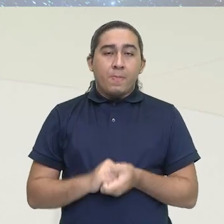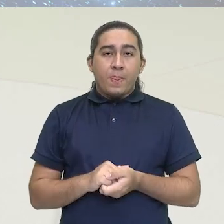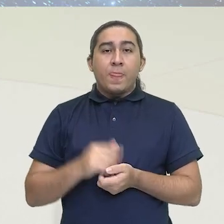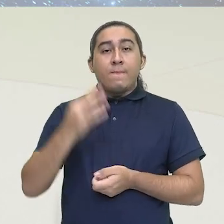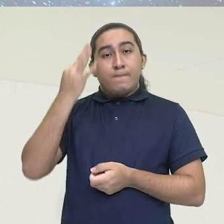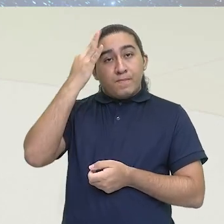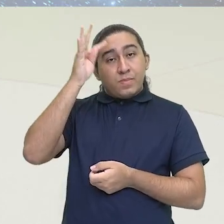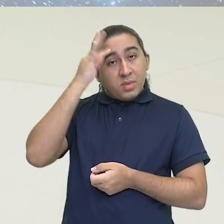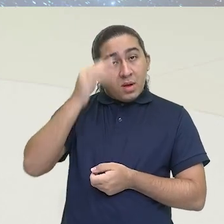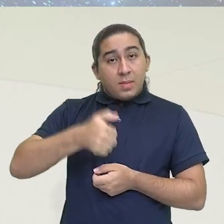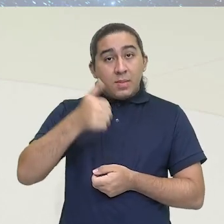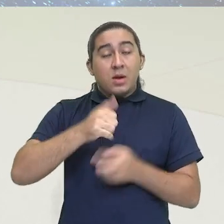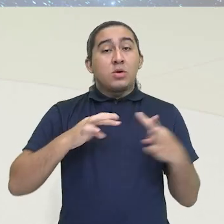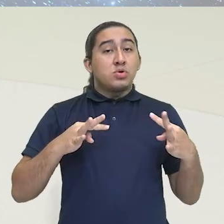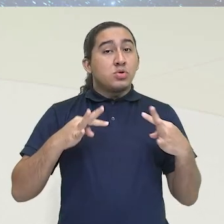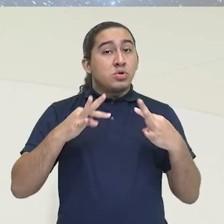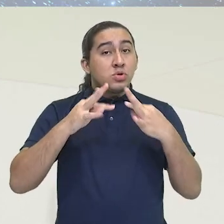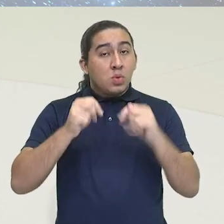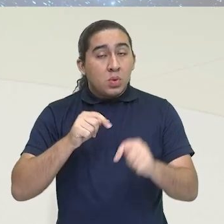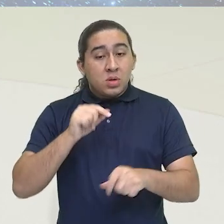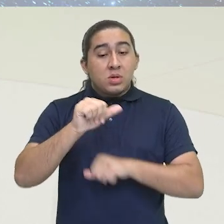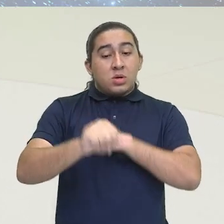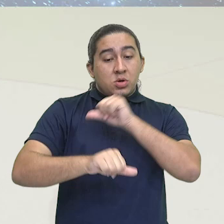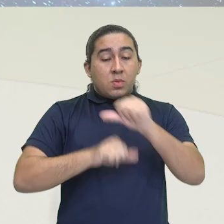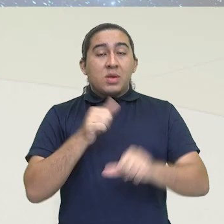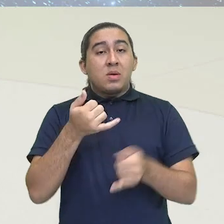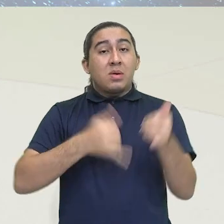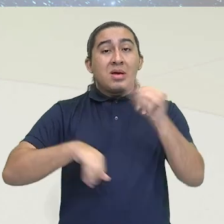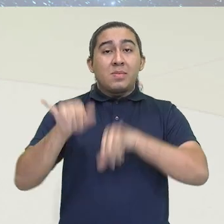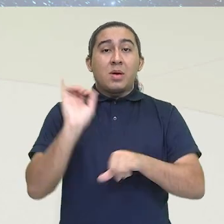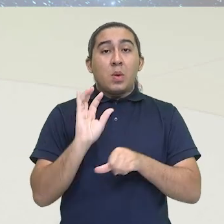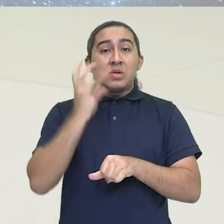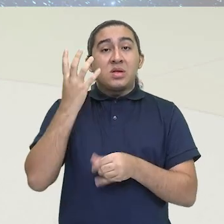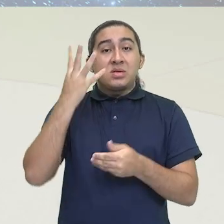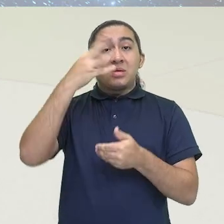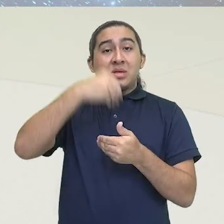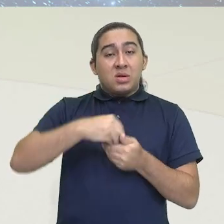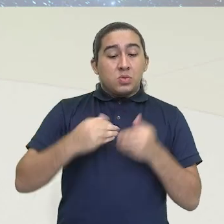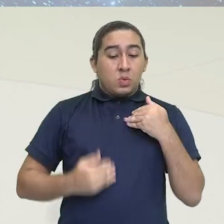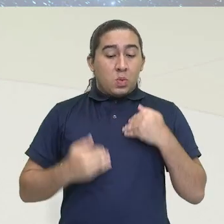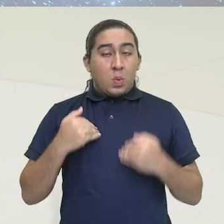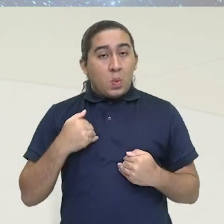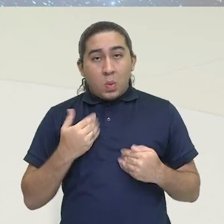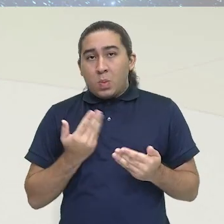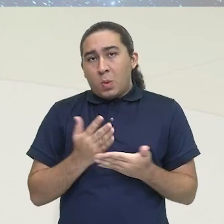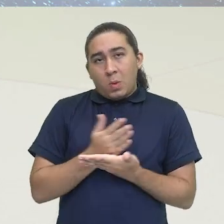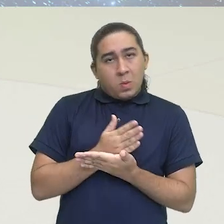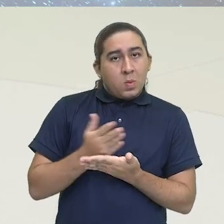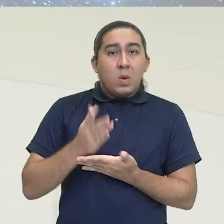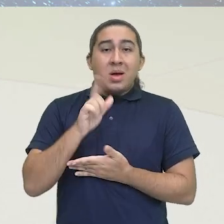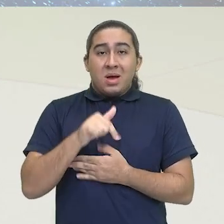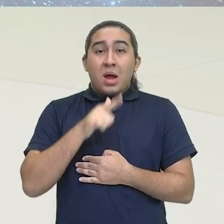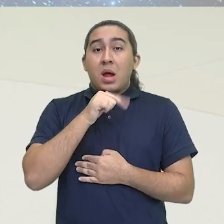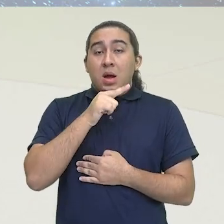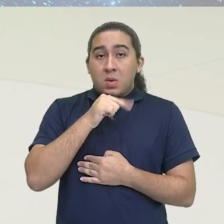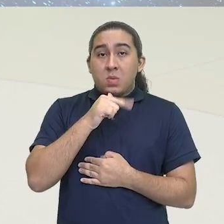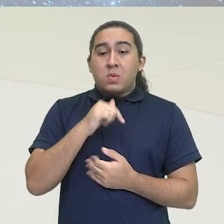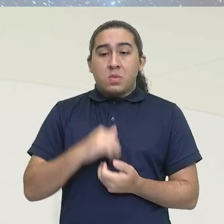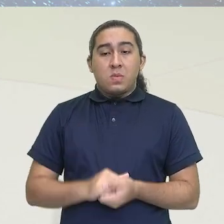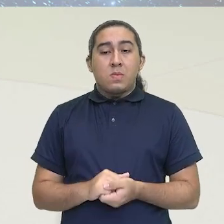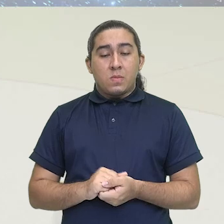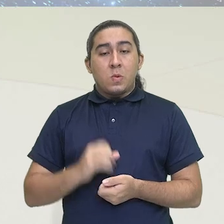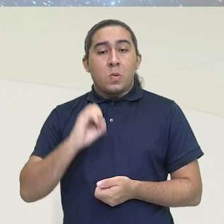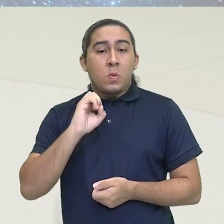todas as reações químicas que acontecem dentro de um organismo, ele vai acontecer no meio aquoso ou